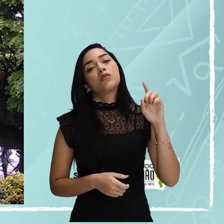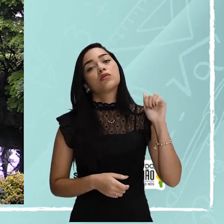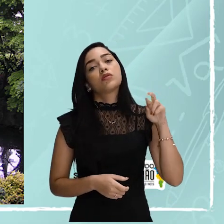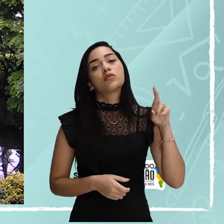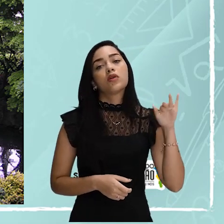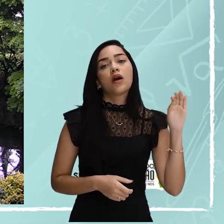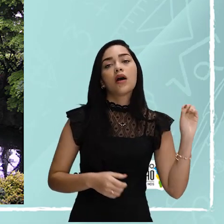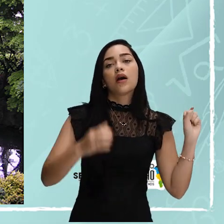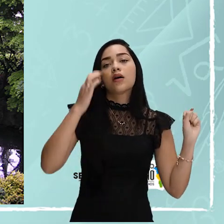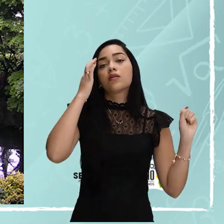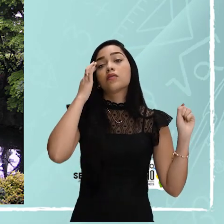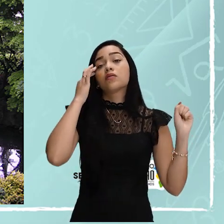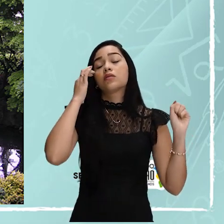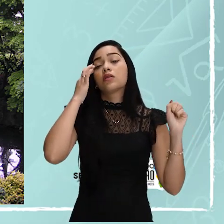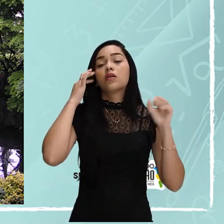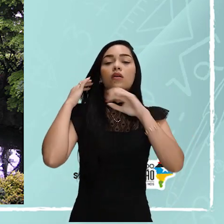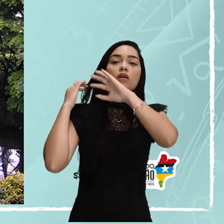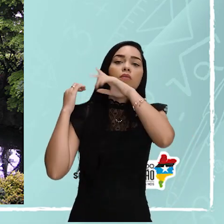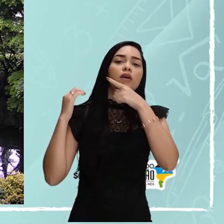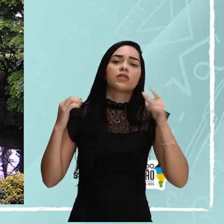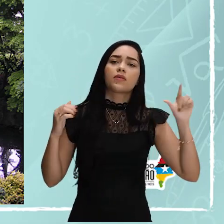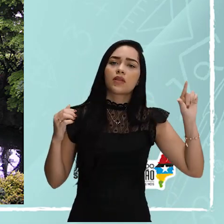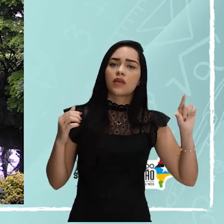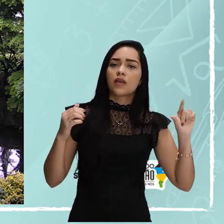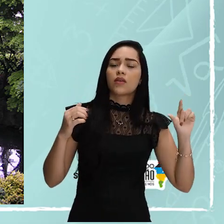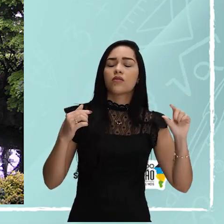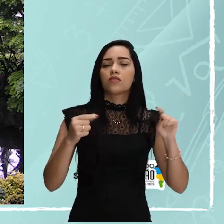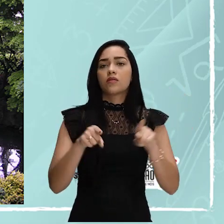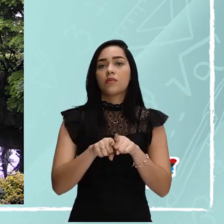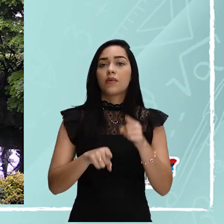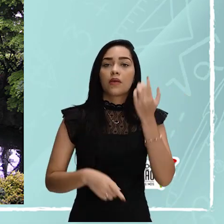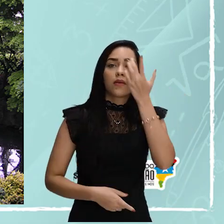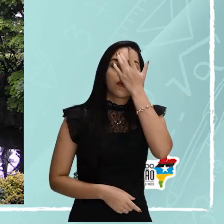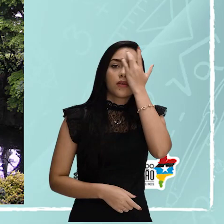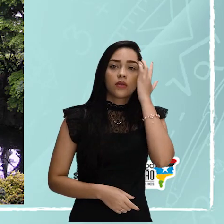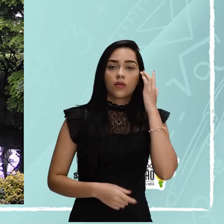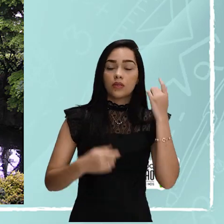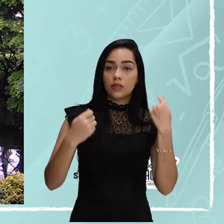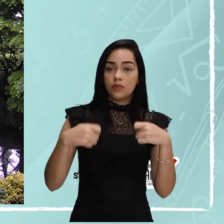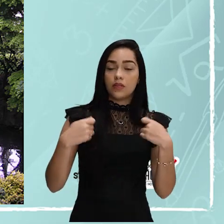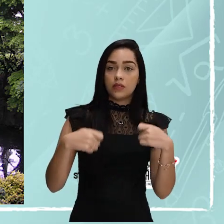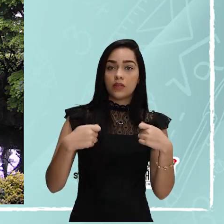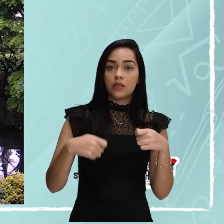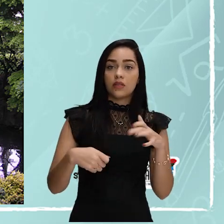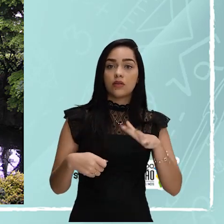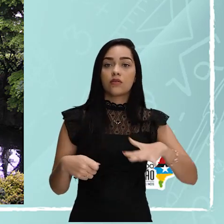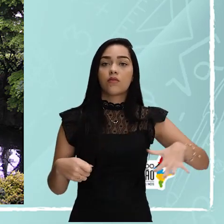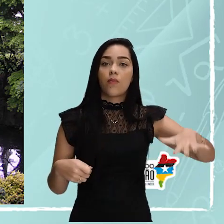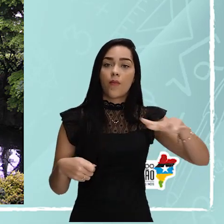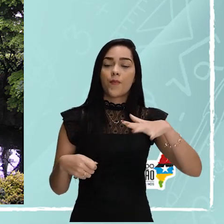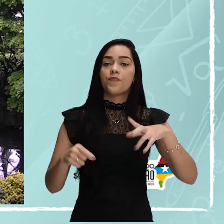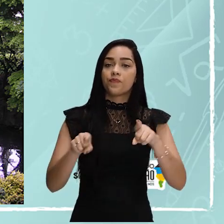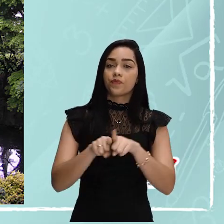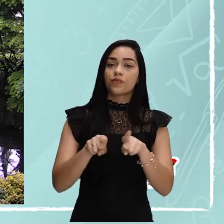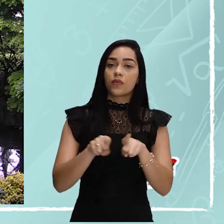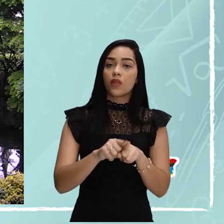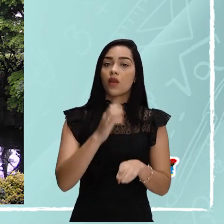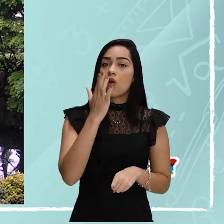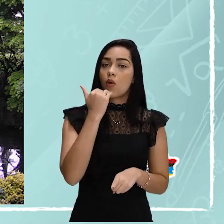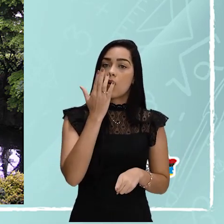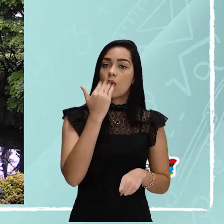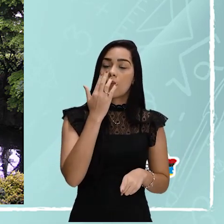né? Pequenos animais, insetos, pessoas que precisam daquele ambiente também se